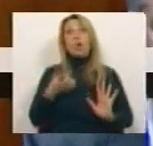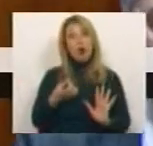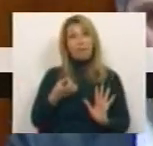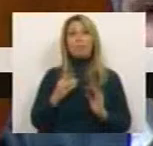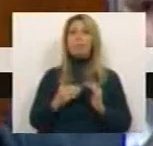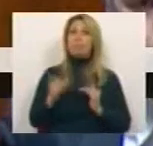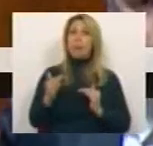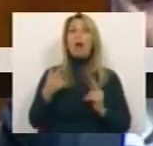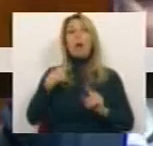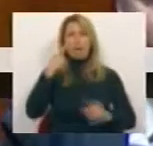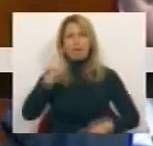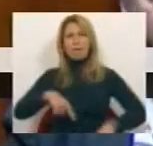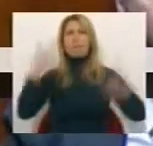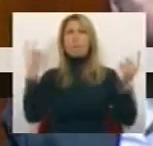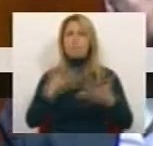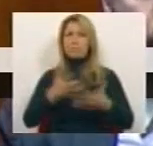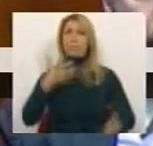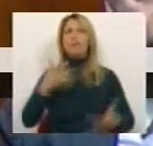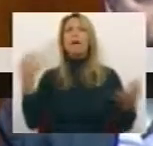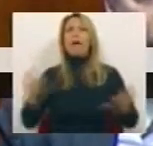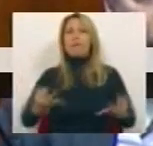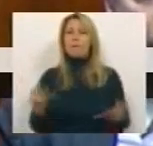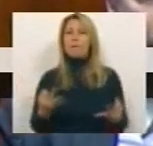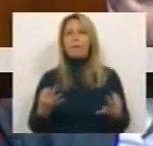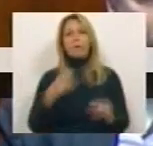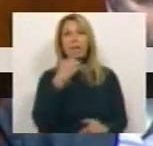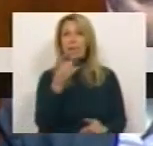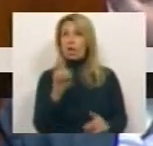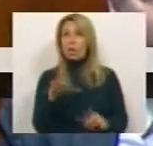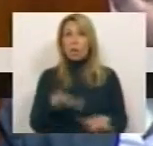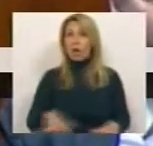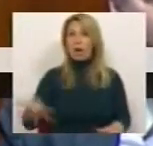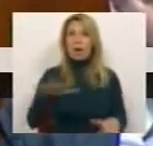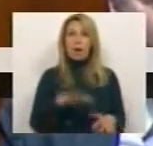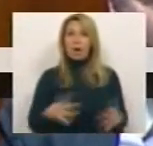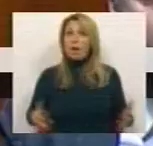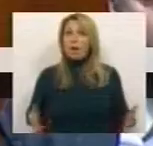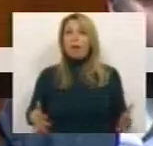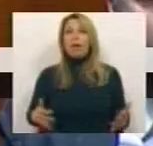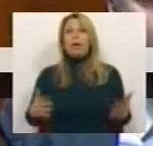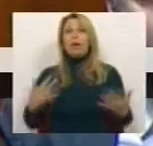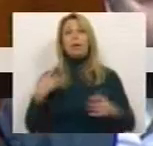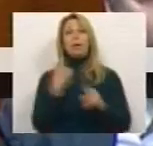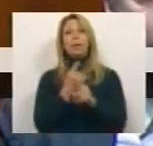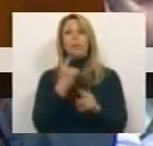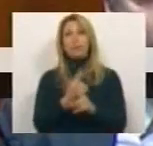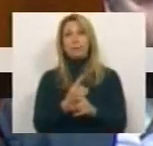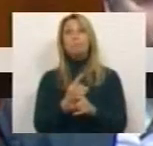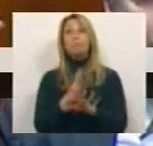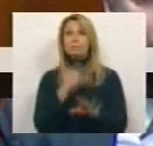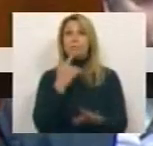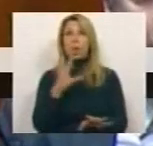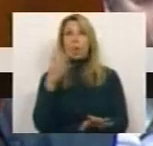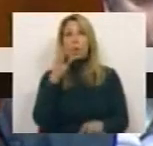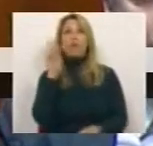salto qualitativo expressivo e que garante, não é conjuntural, embora evidentemente que quando fomos ver o horário